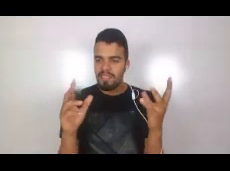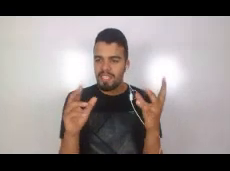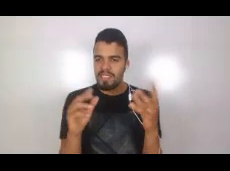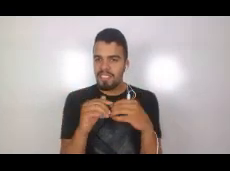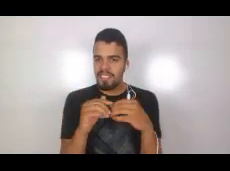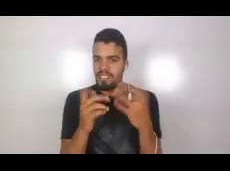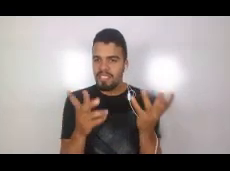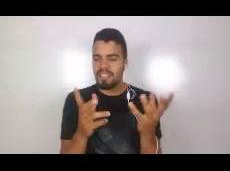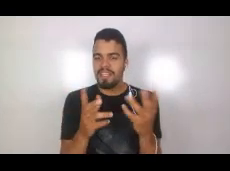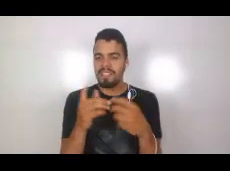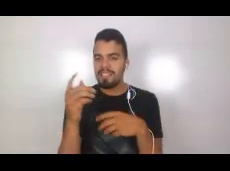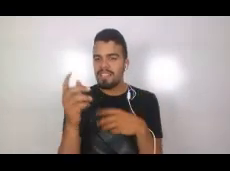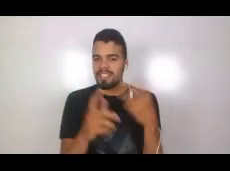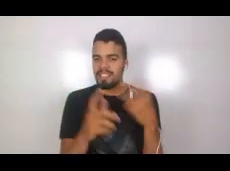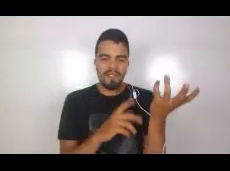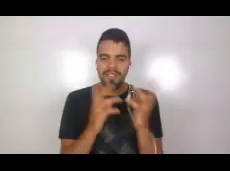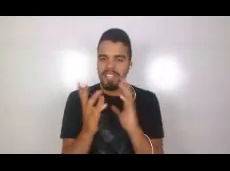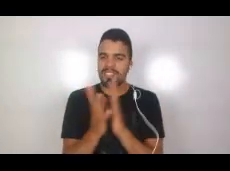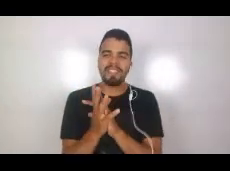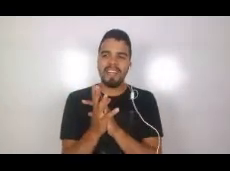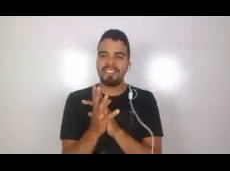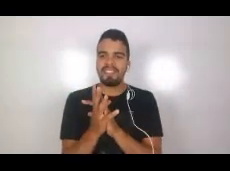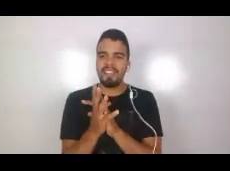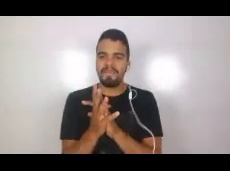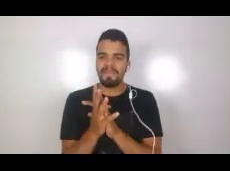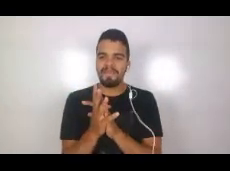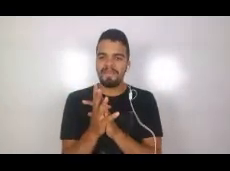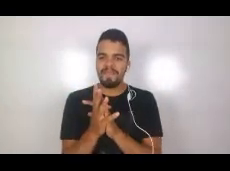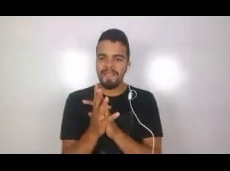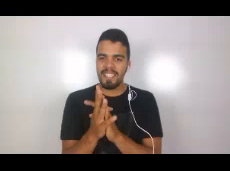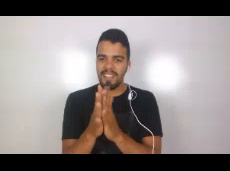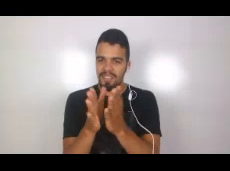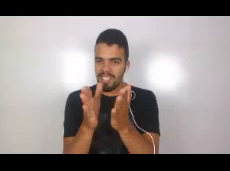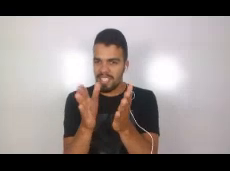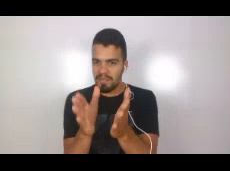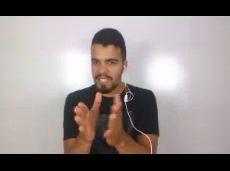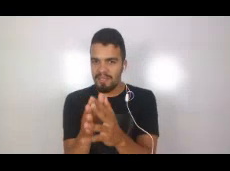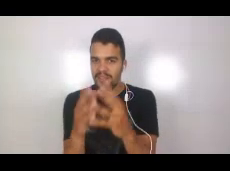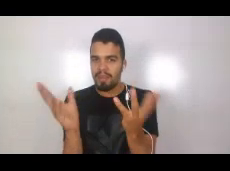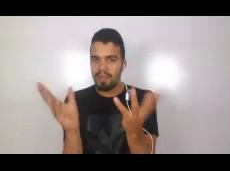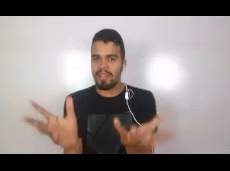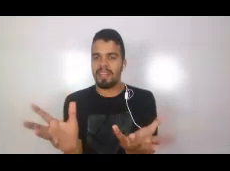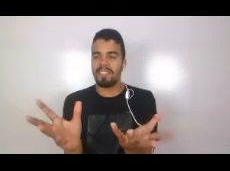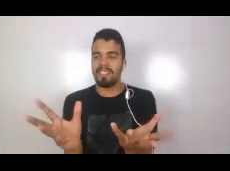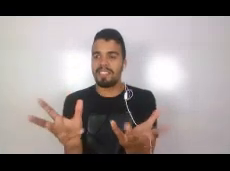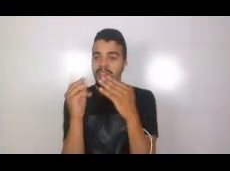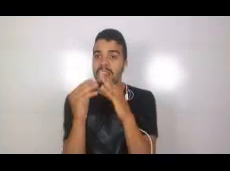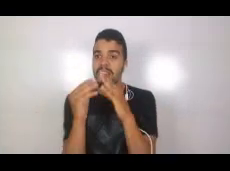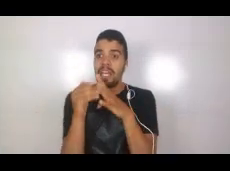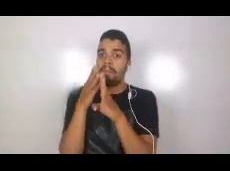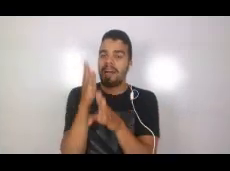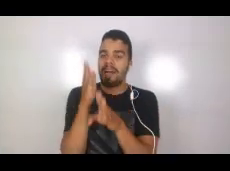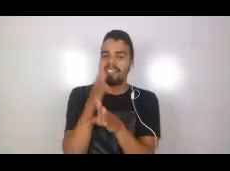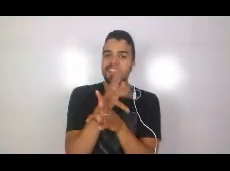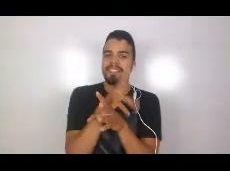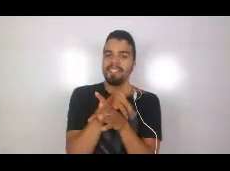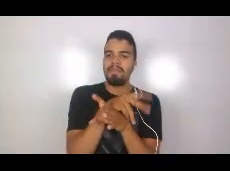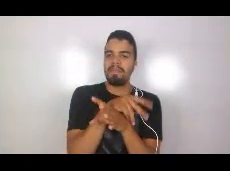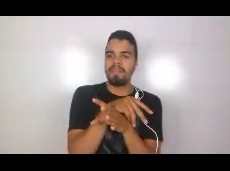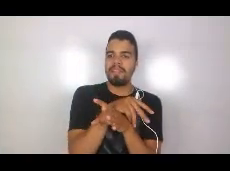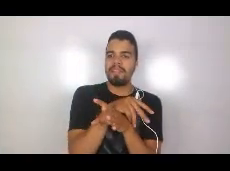nós vamos exigir que esses sinais sejam contextualizados, né? Então, nós já temos aqui um vocabulário que nós ensinamos, mas